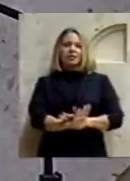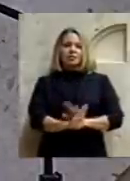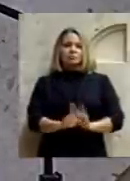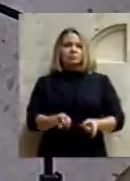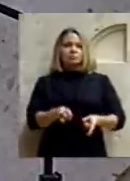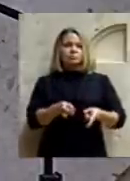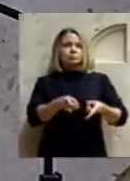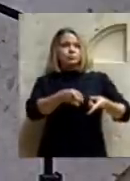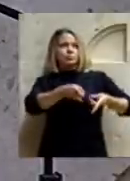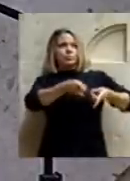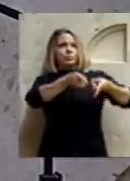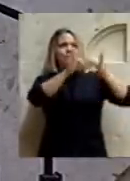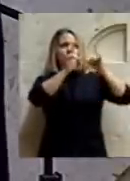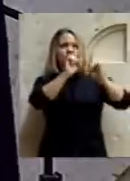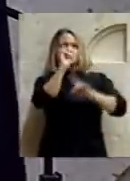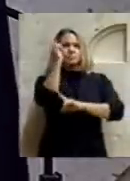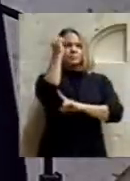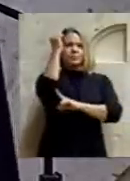marfim.